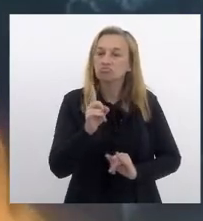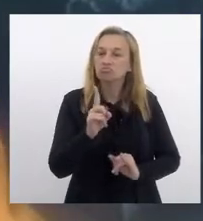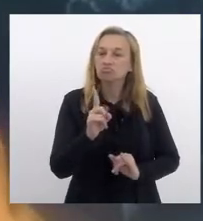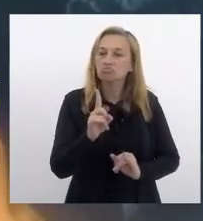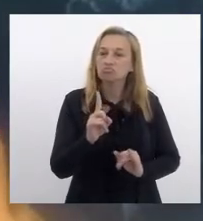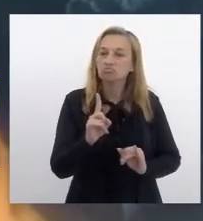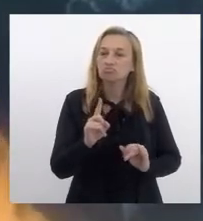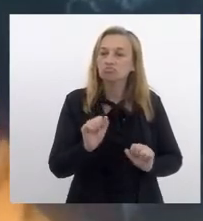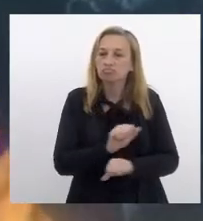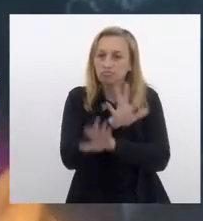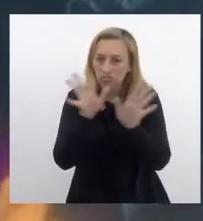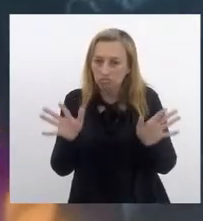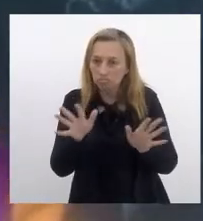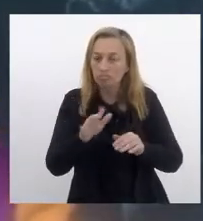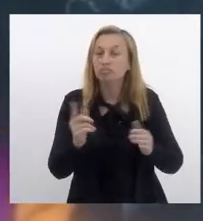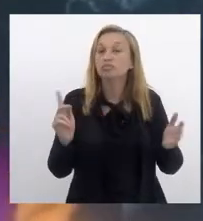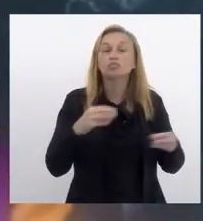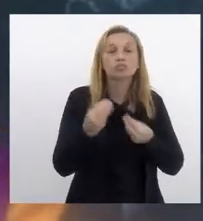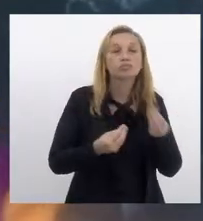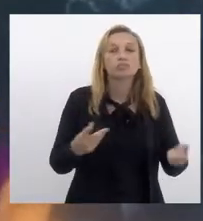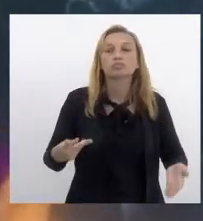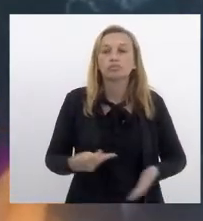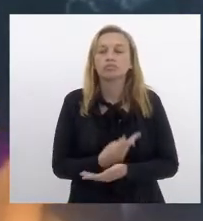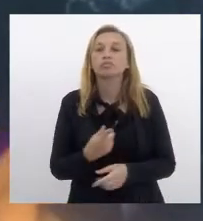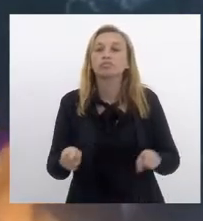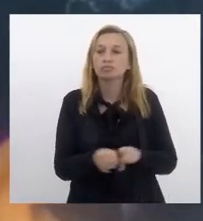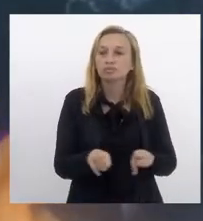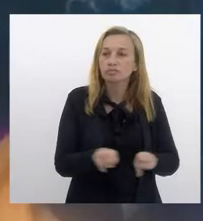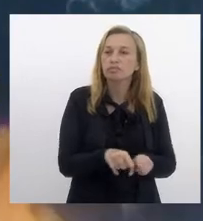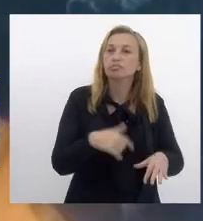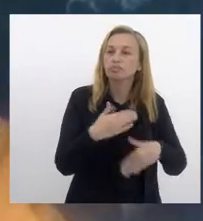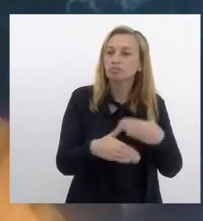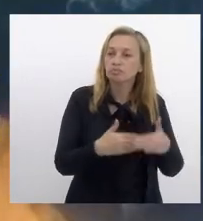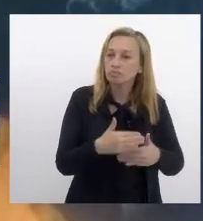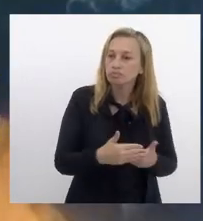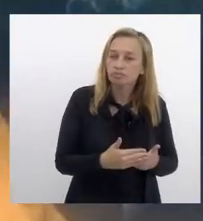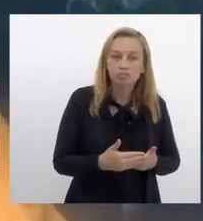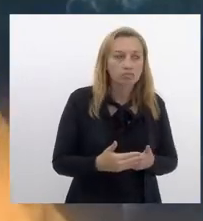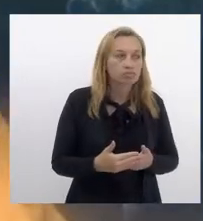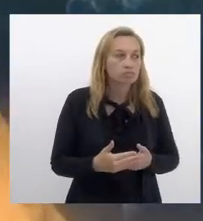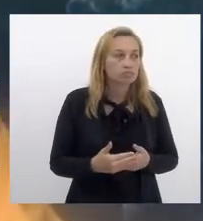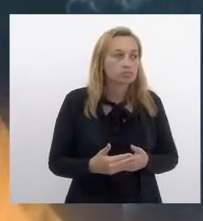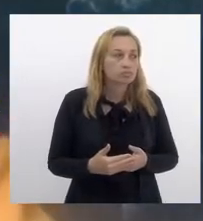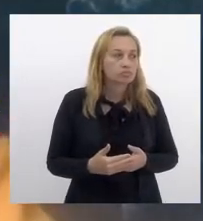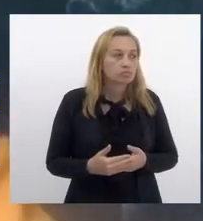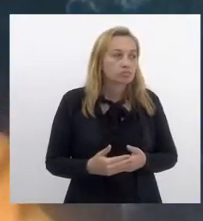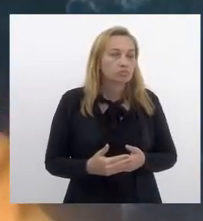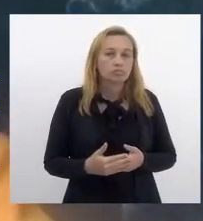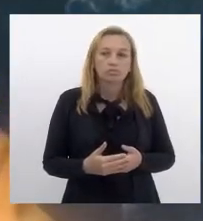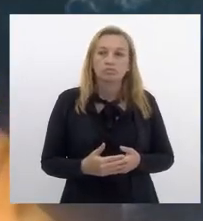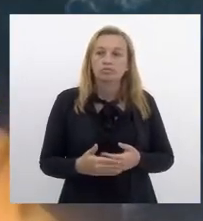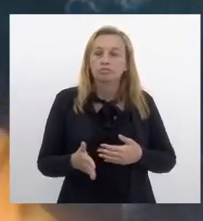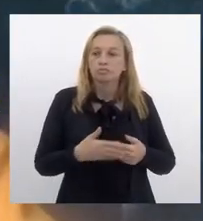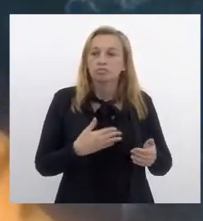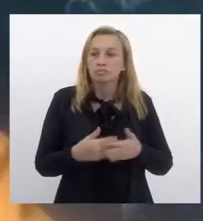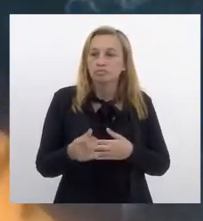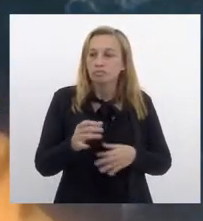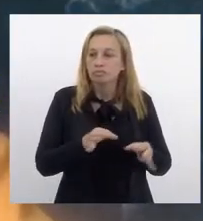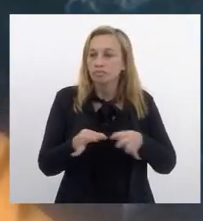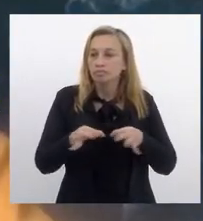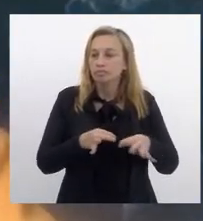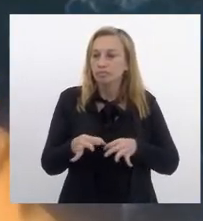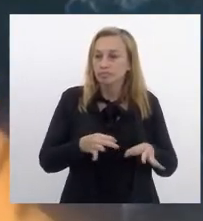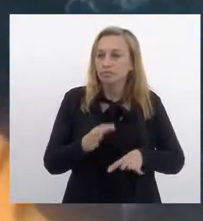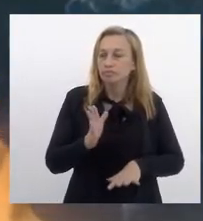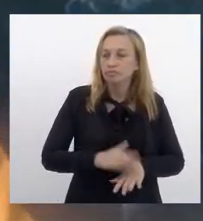presente, né, de que forma acontecerá. Bem como processos também de desburocratização do acesso a qualquer programa. Por exemplo, cada vez